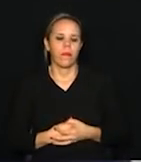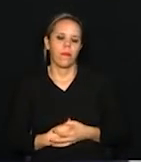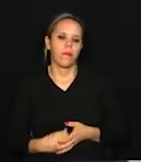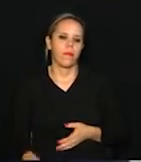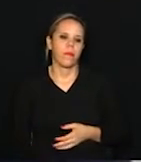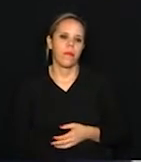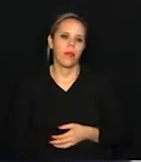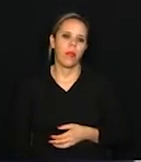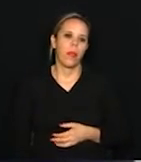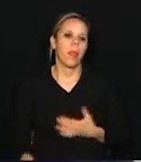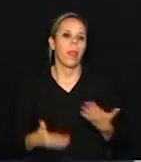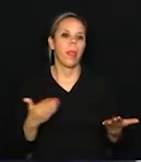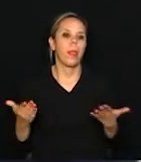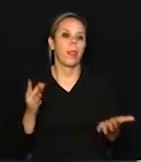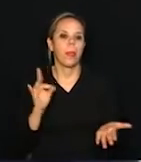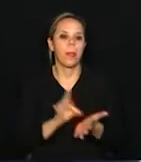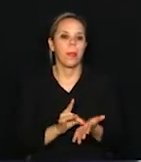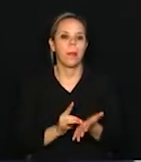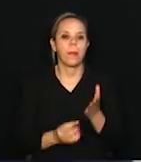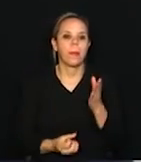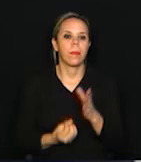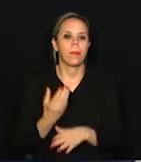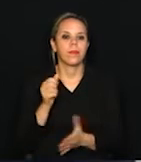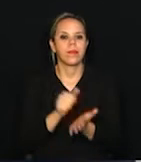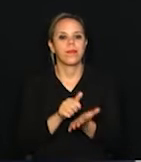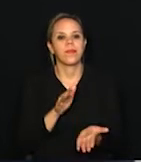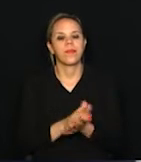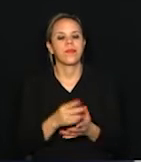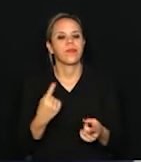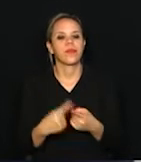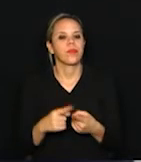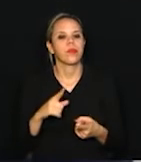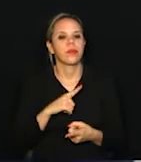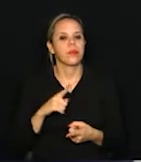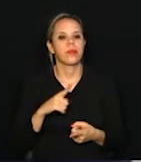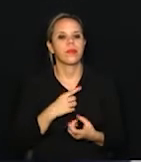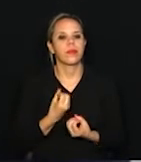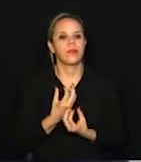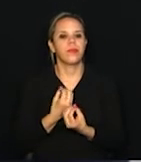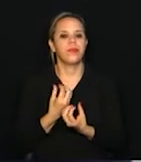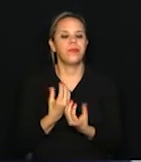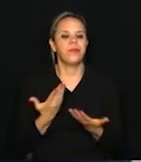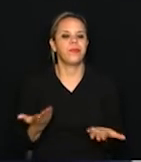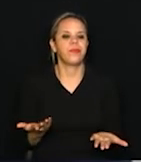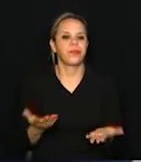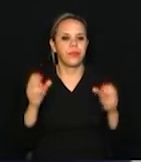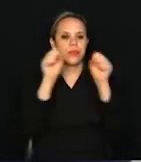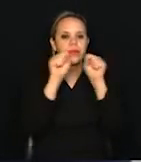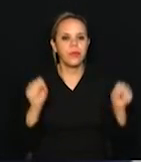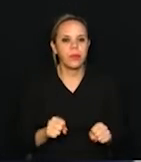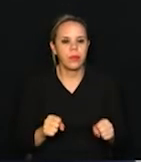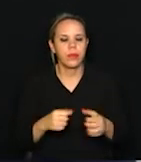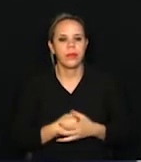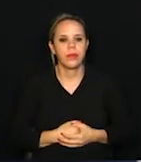qual é o fato gerador dessa multa? Nós temos essa informação sistematizada?